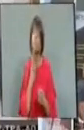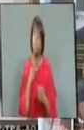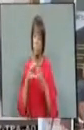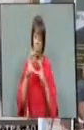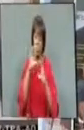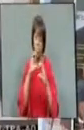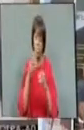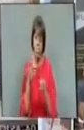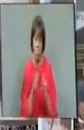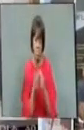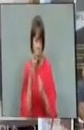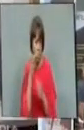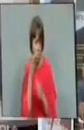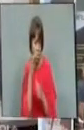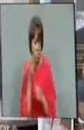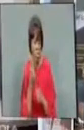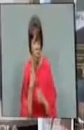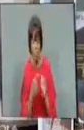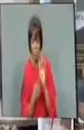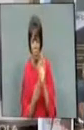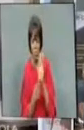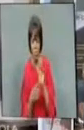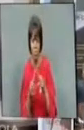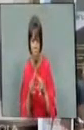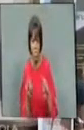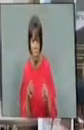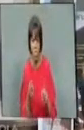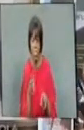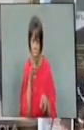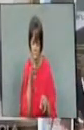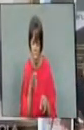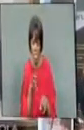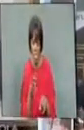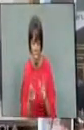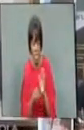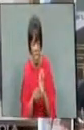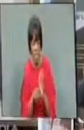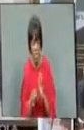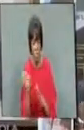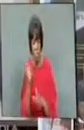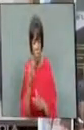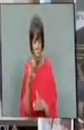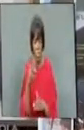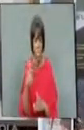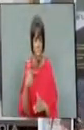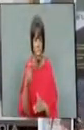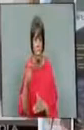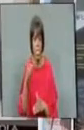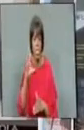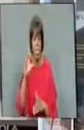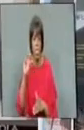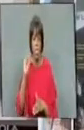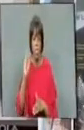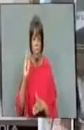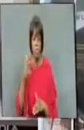Nacional Espacial, para além, é claro, do satélite que está em construção, o Angosat 2, satélite de comunicações. Vamos construir também,